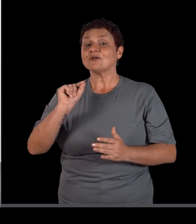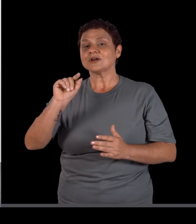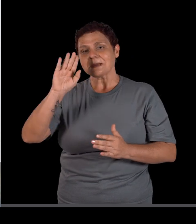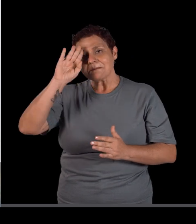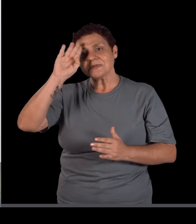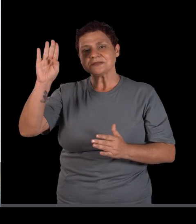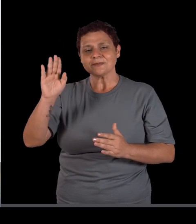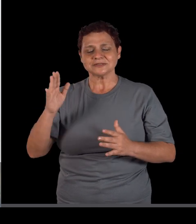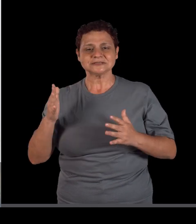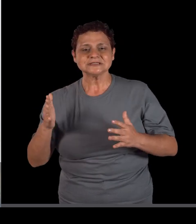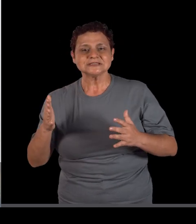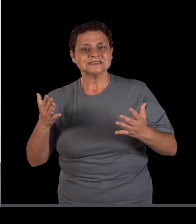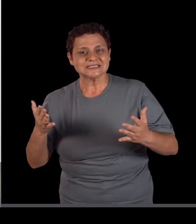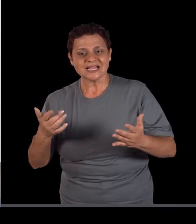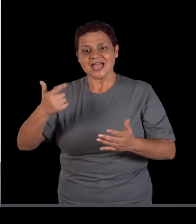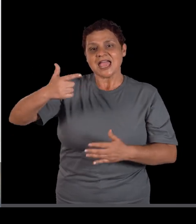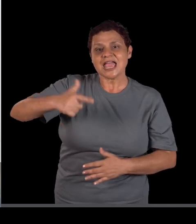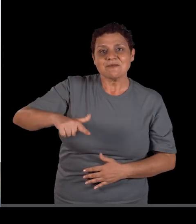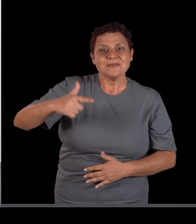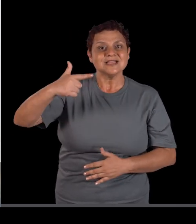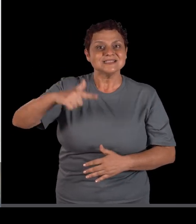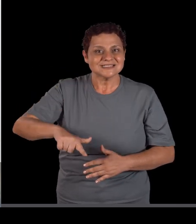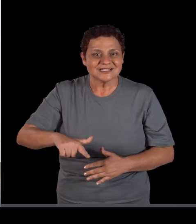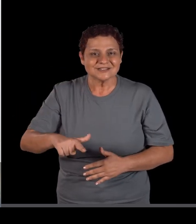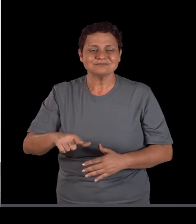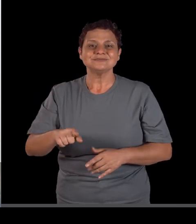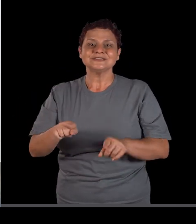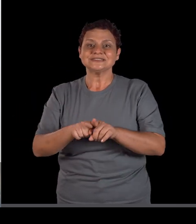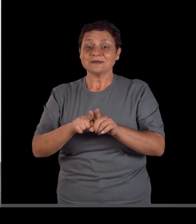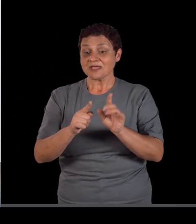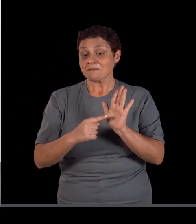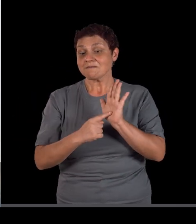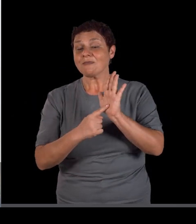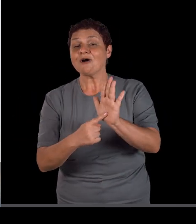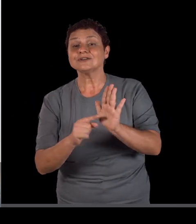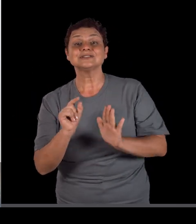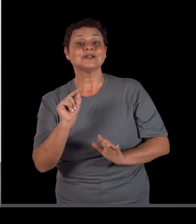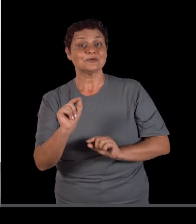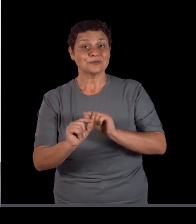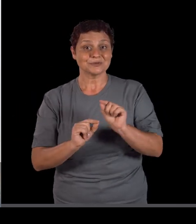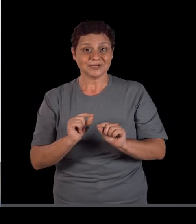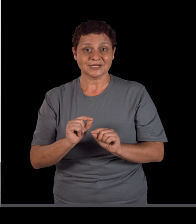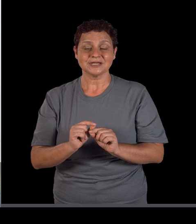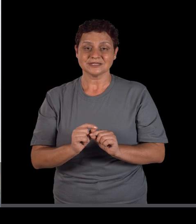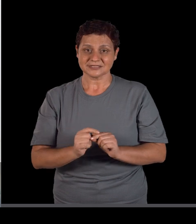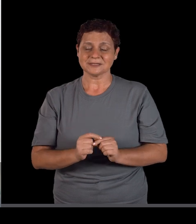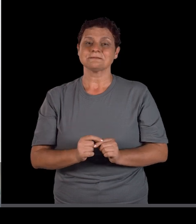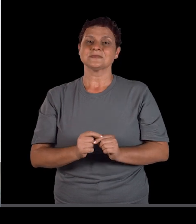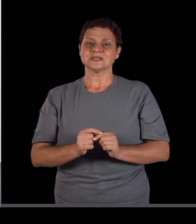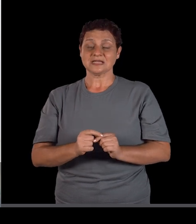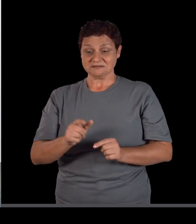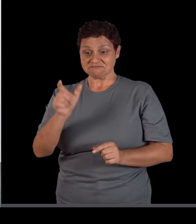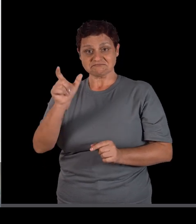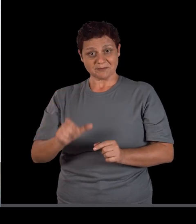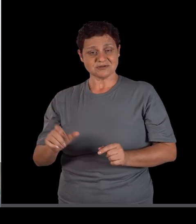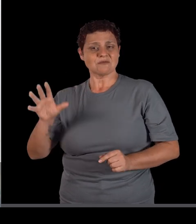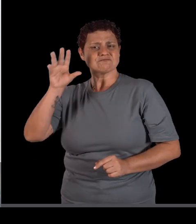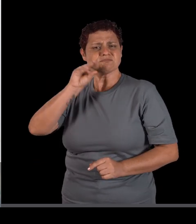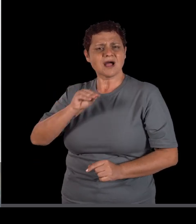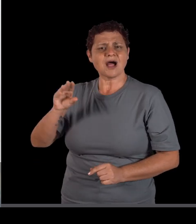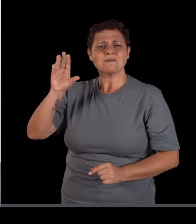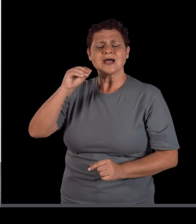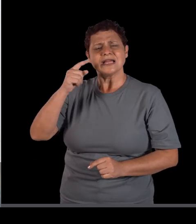marcados por hesitação, repetição, que mostram que o locutor ali, ele